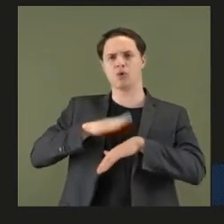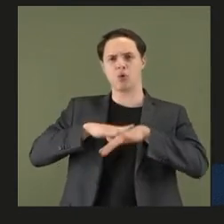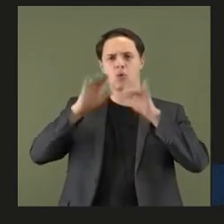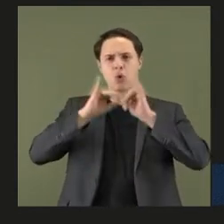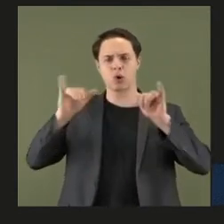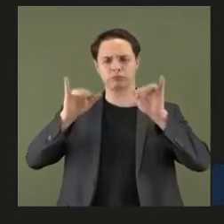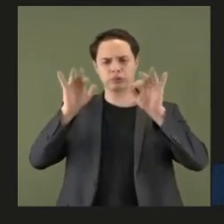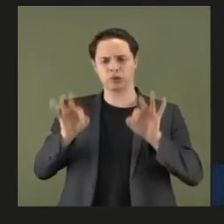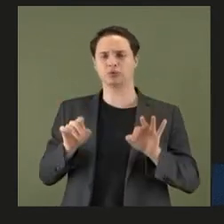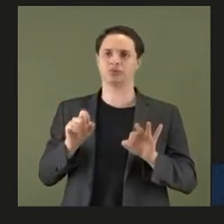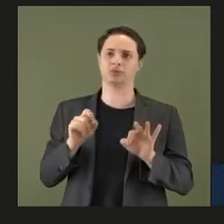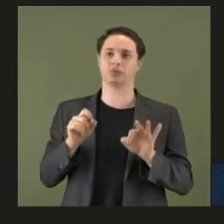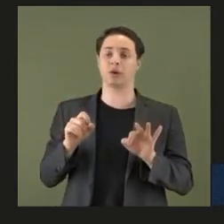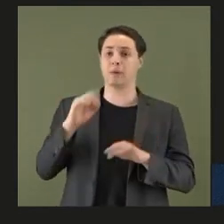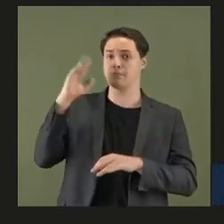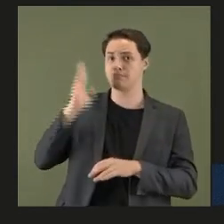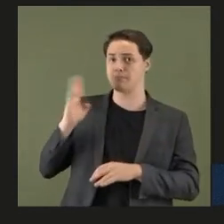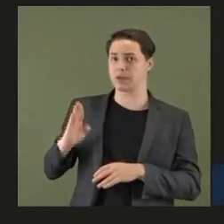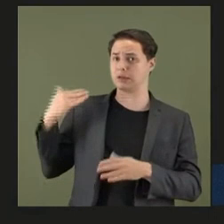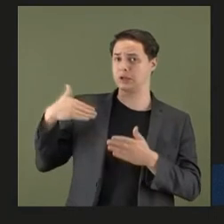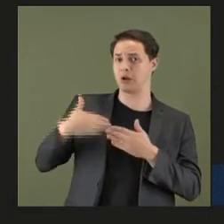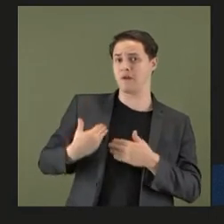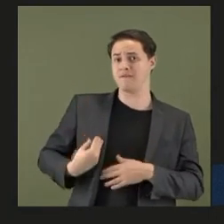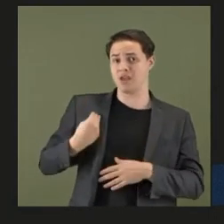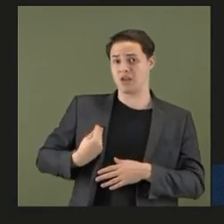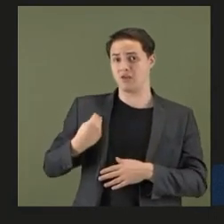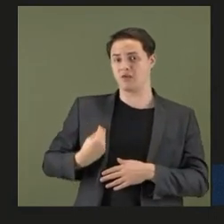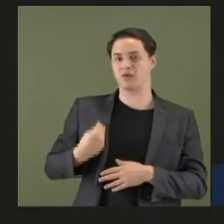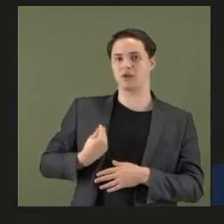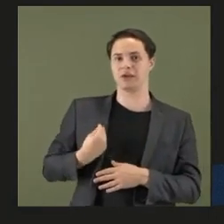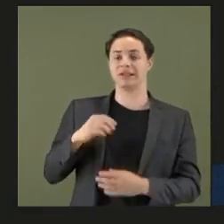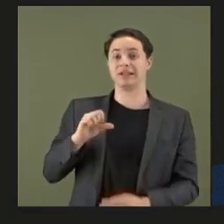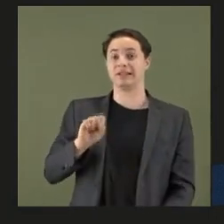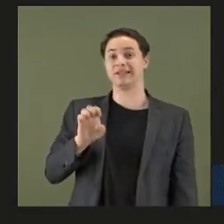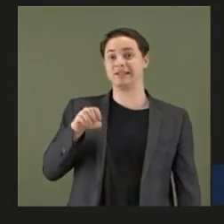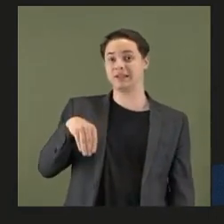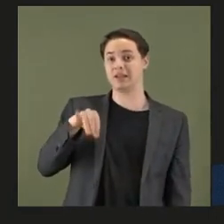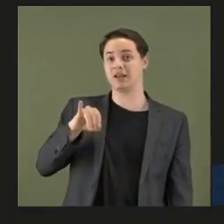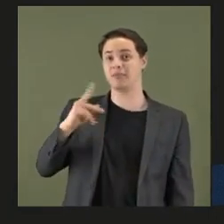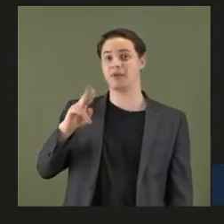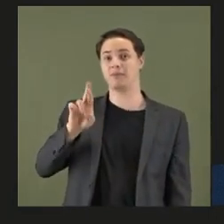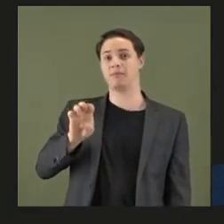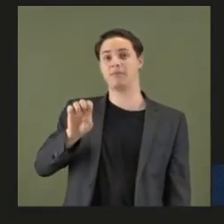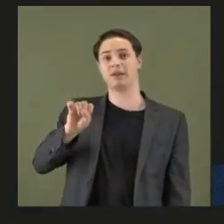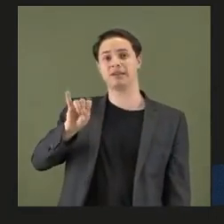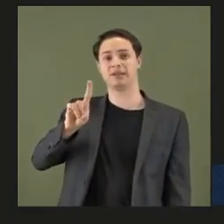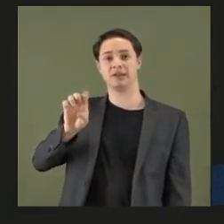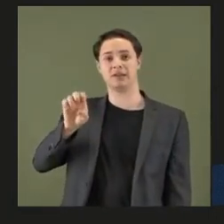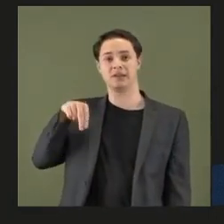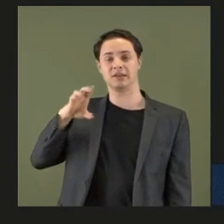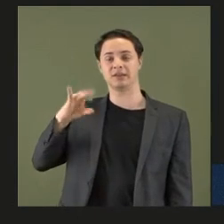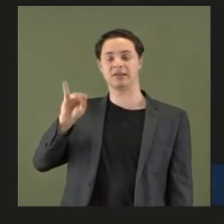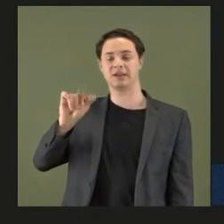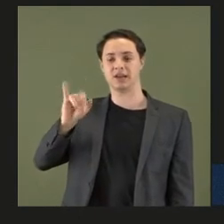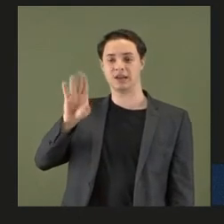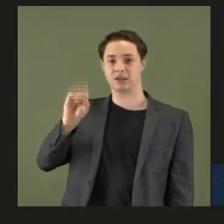tom, abro aspas, o Brasil já vive um semi-presidencialismo e o poder moderador é exercido pelo